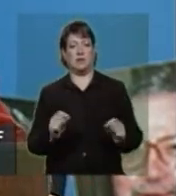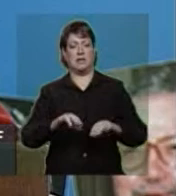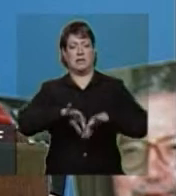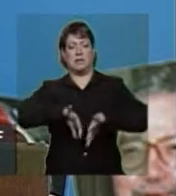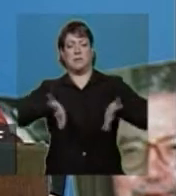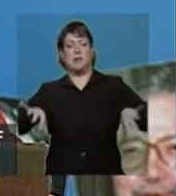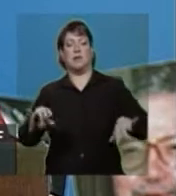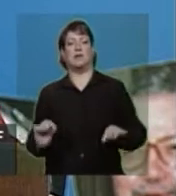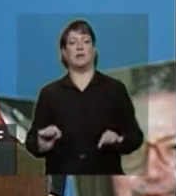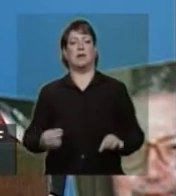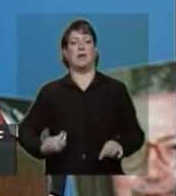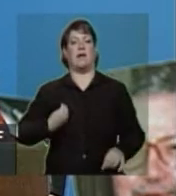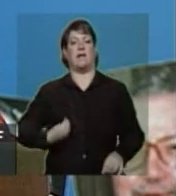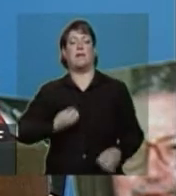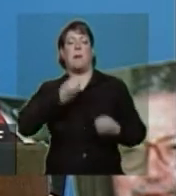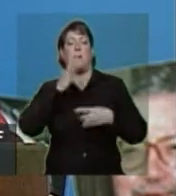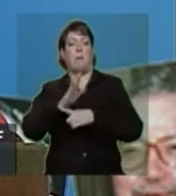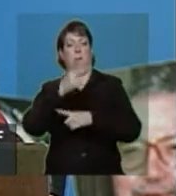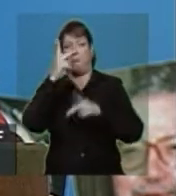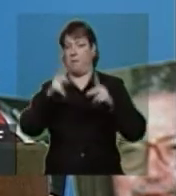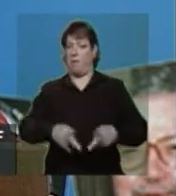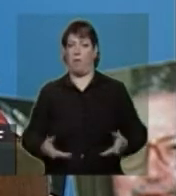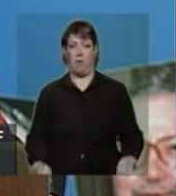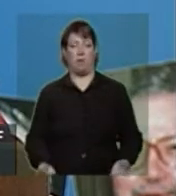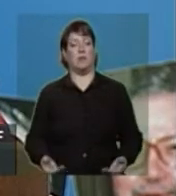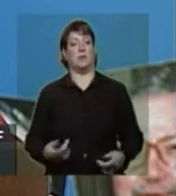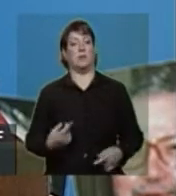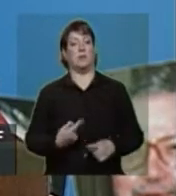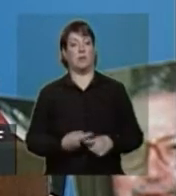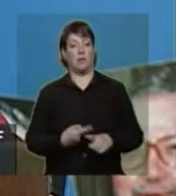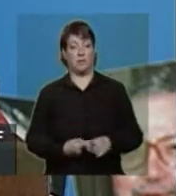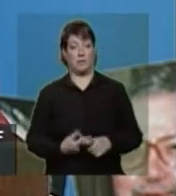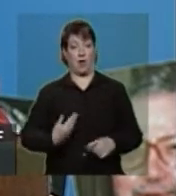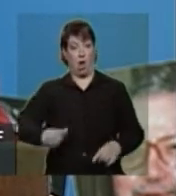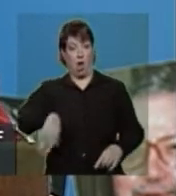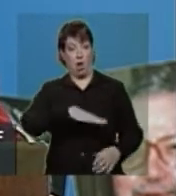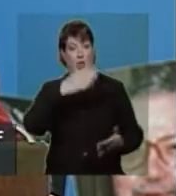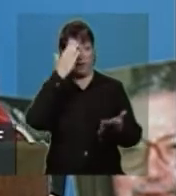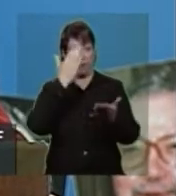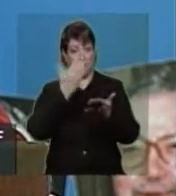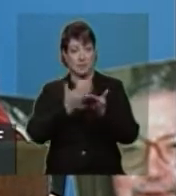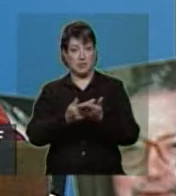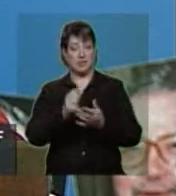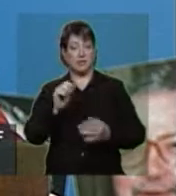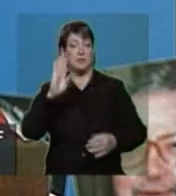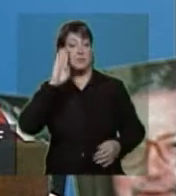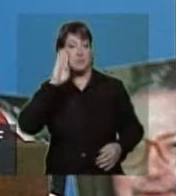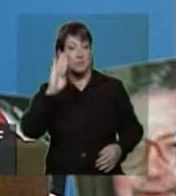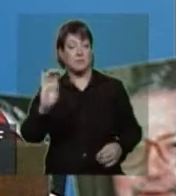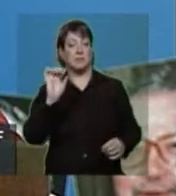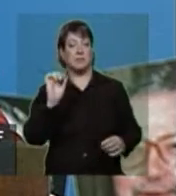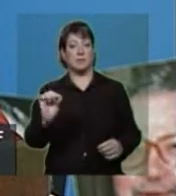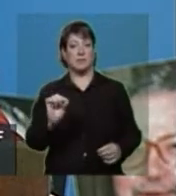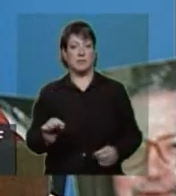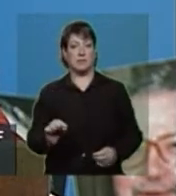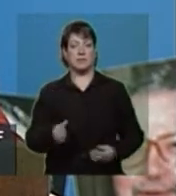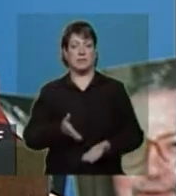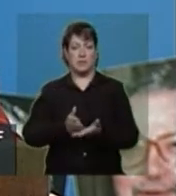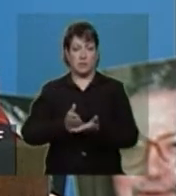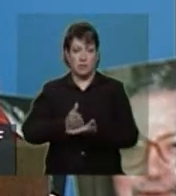nossa população. Nem tampouco acreditamos mais na delegação da condução de